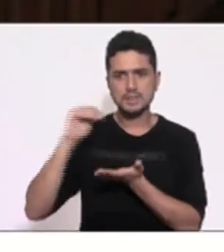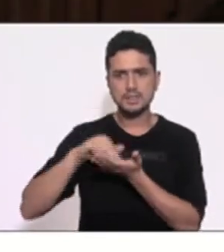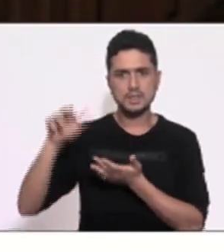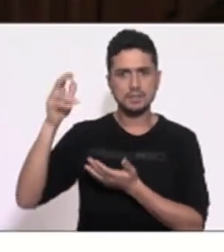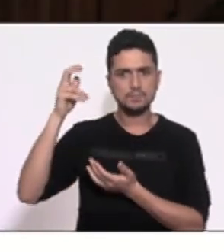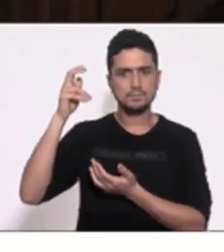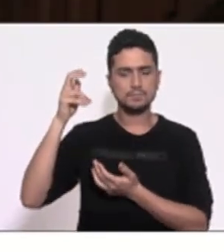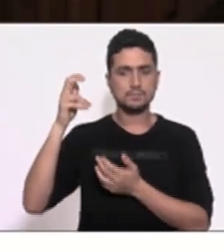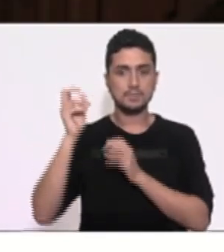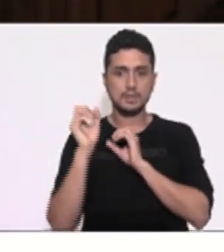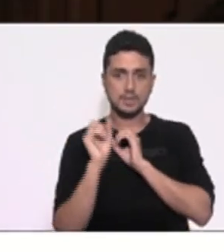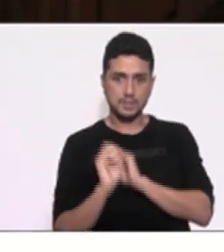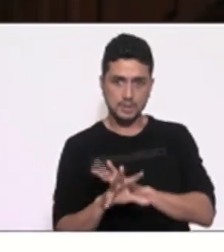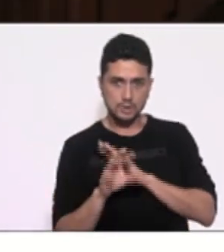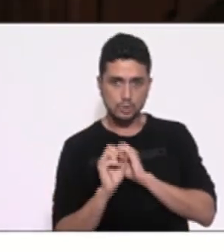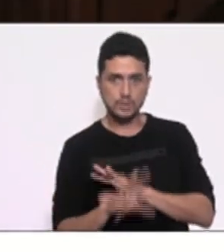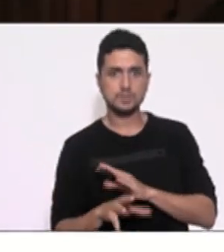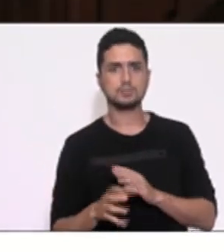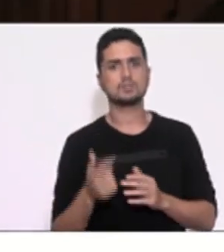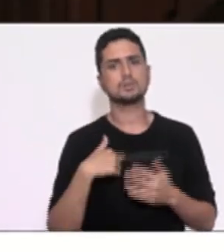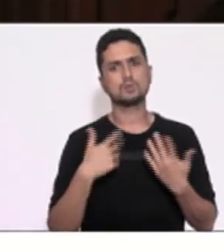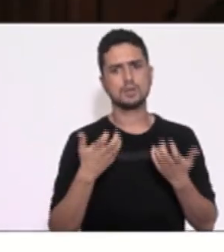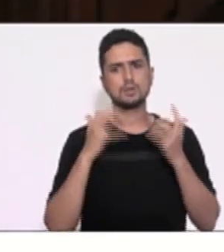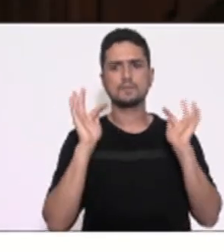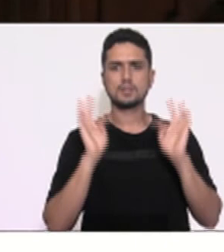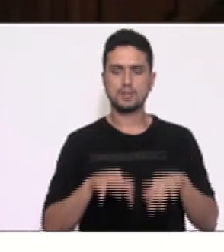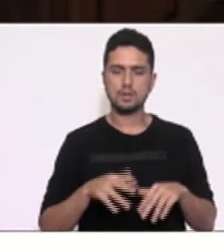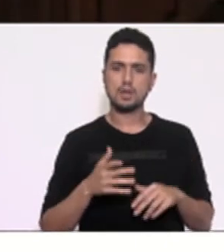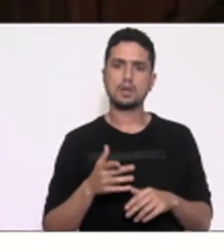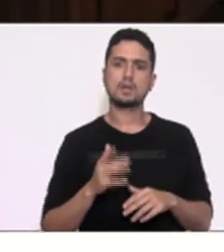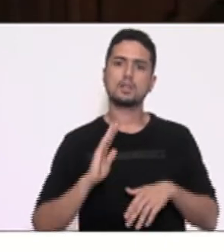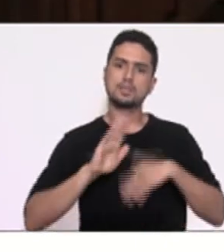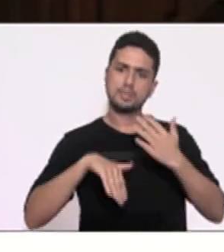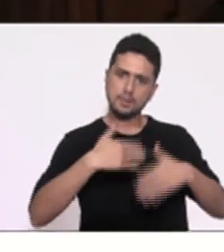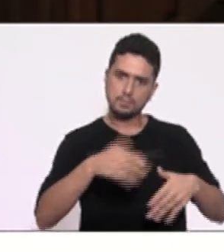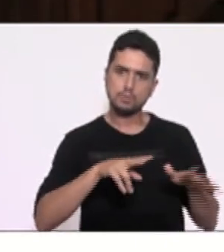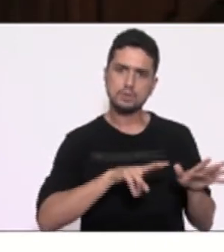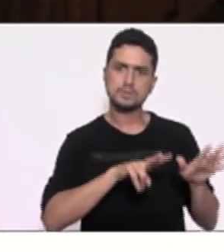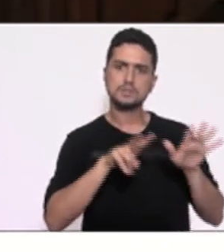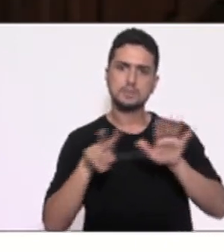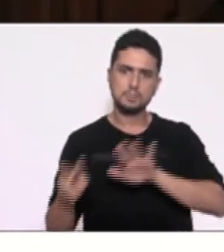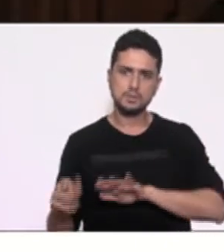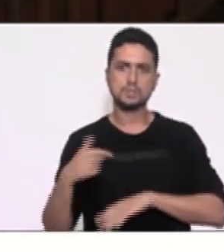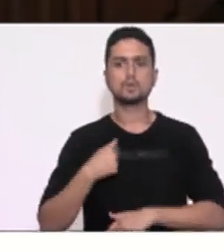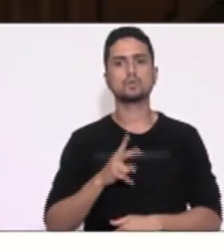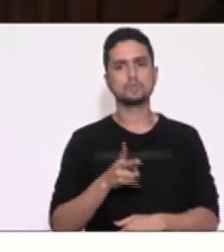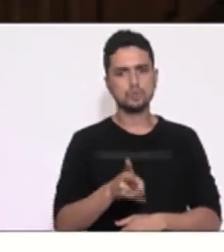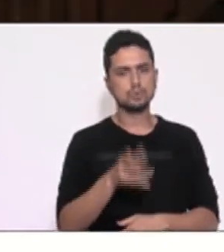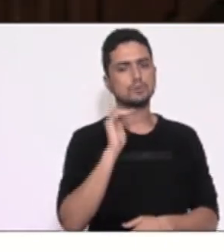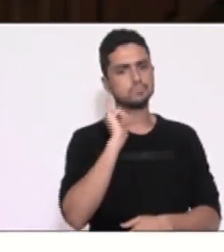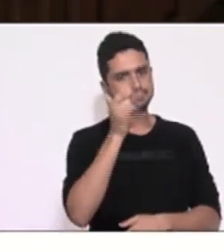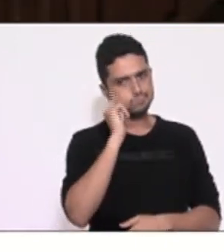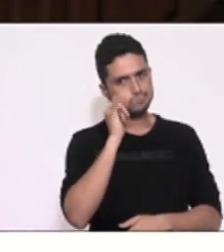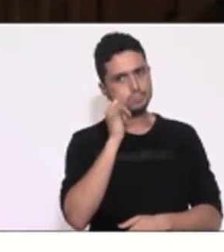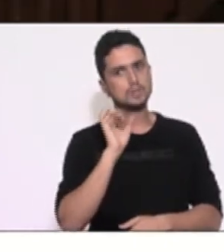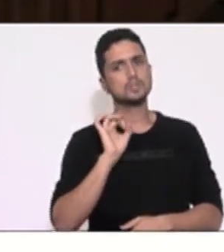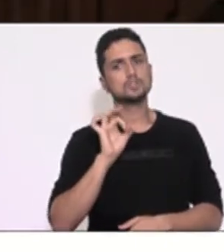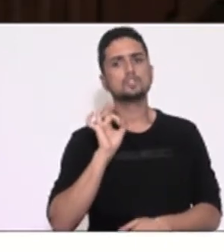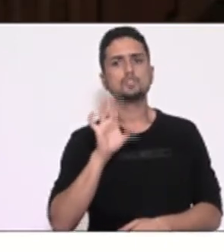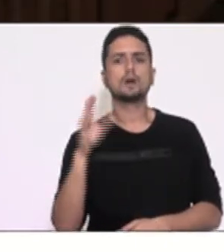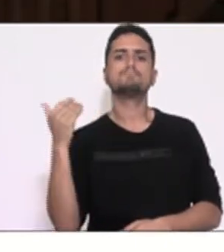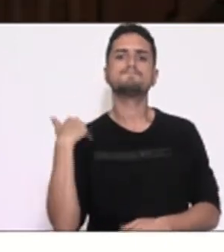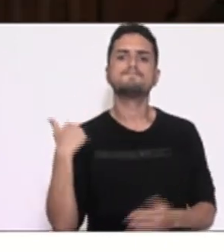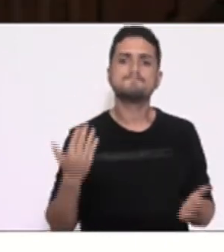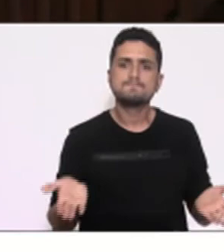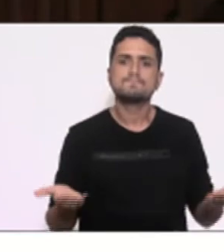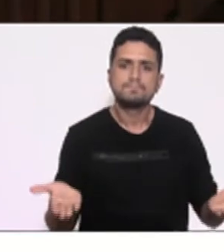Portanto, quero encerrar, darei continuidade a esse debate ao longo dos próximos dias, porque quero ir provocando a Assembleia, fazendo